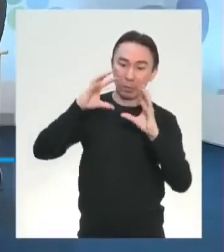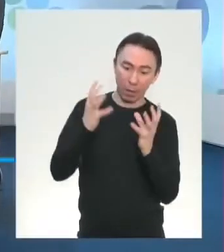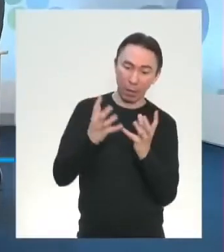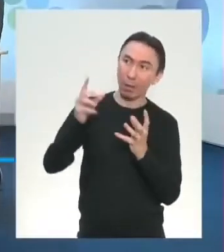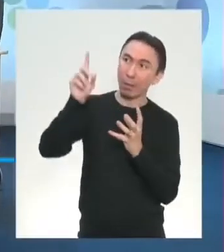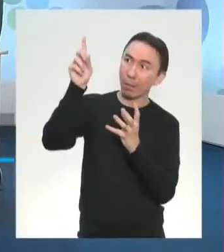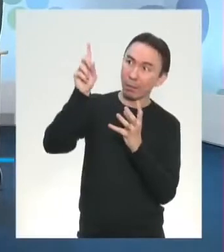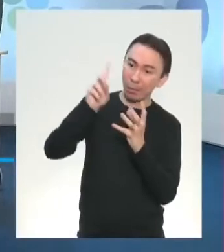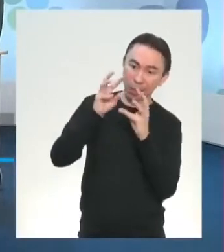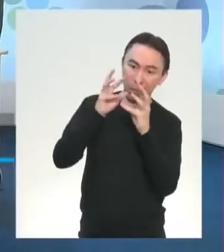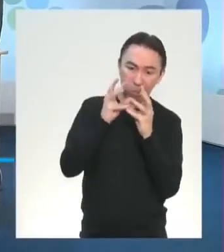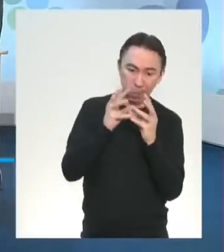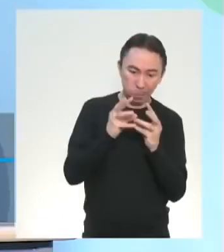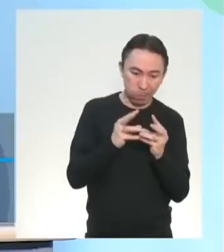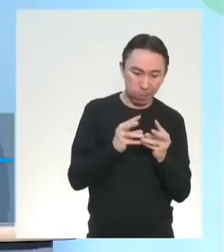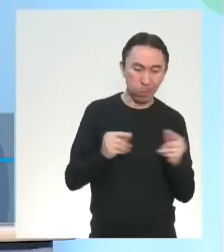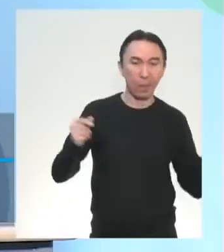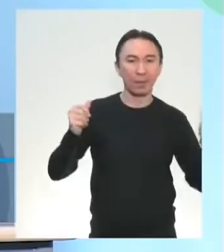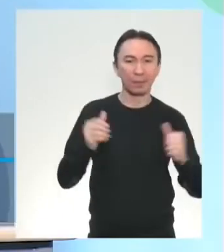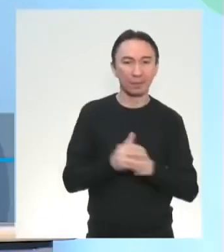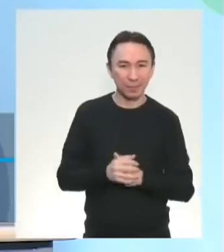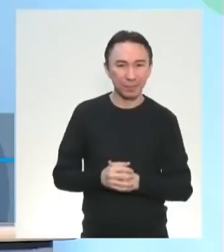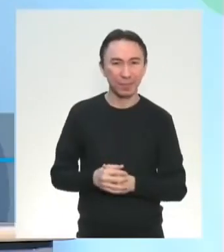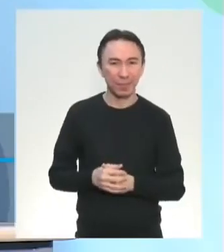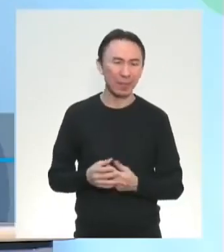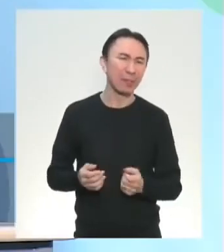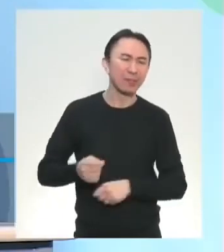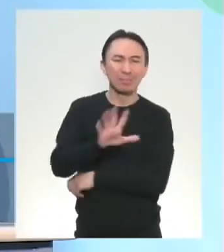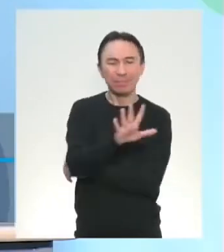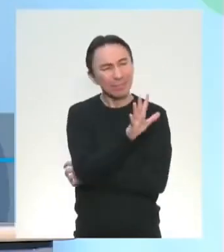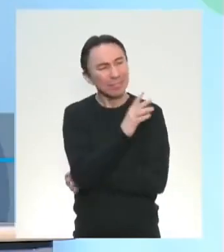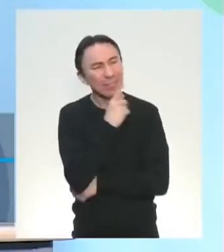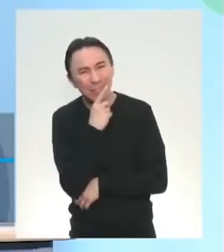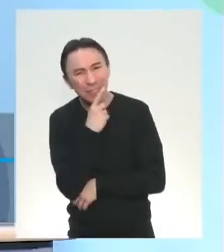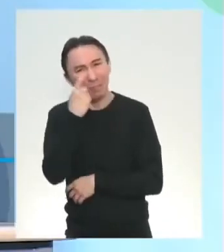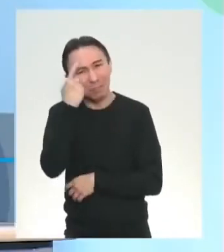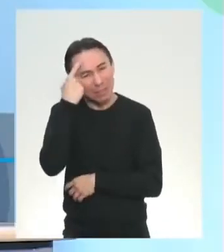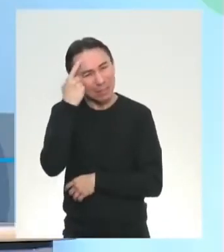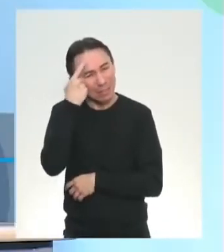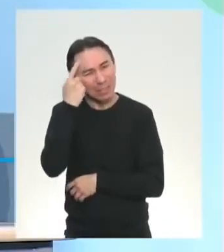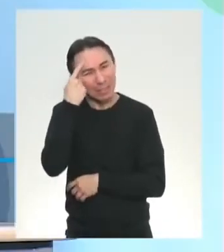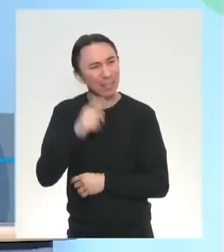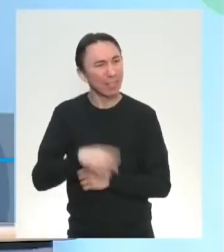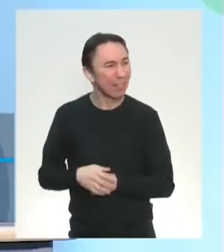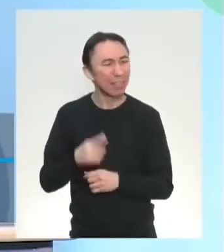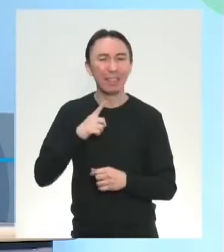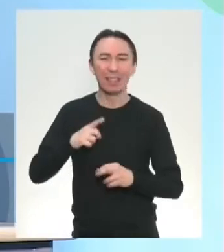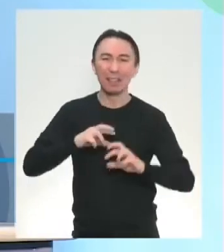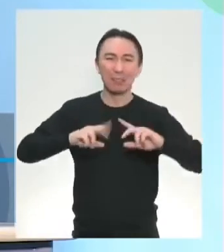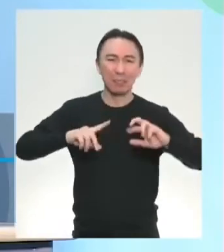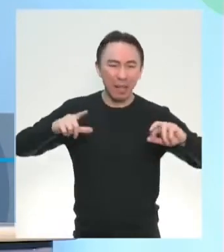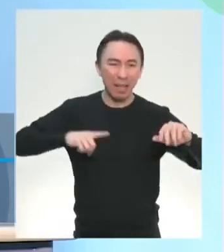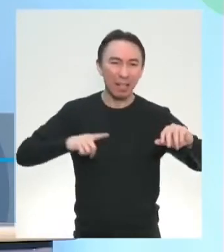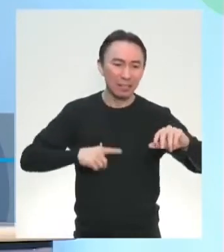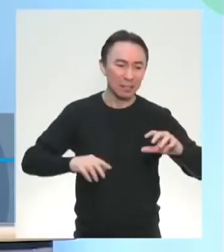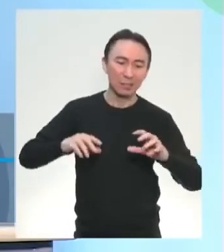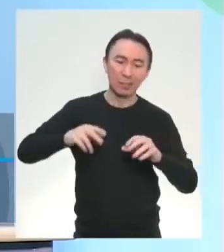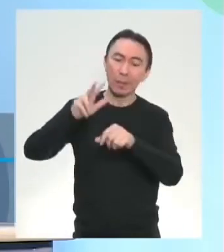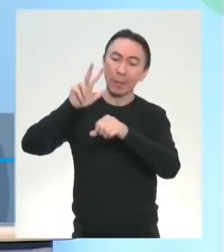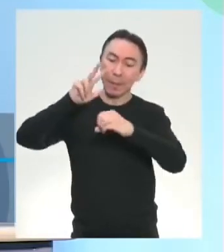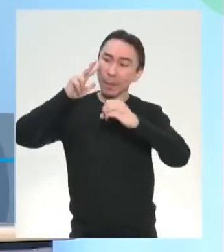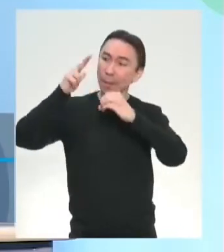fiquei pensando aqui nas imagens, né, de satélite, as imagens de previsão do tempo, e são imagens que